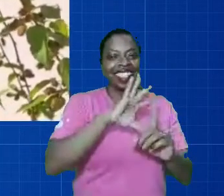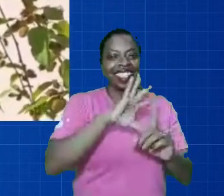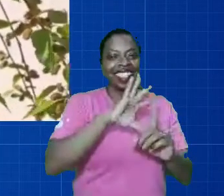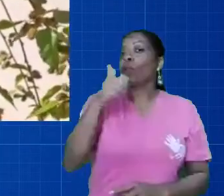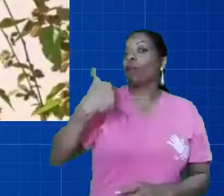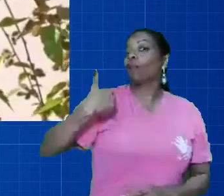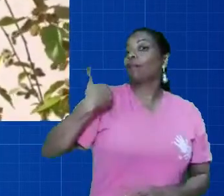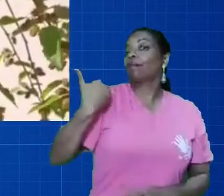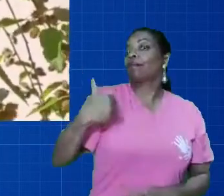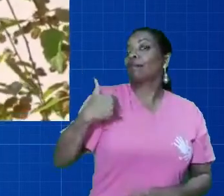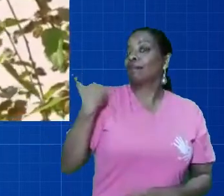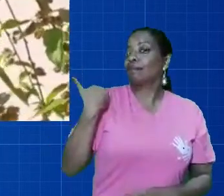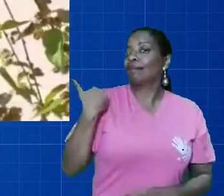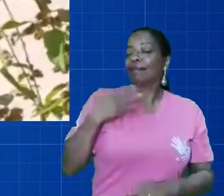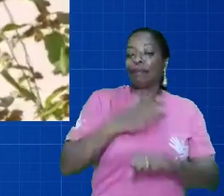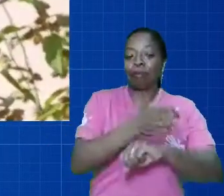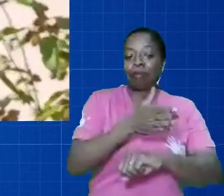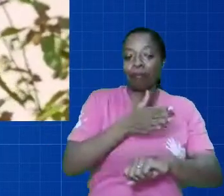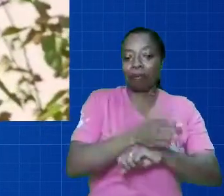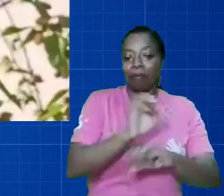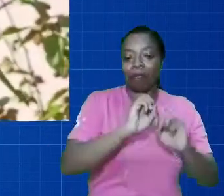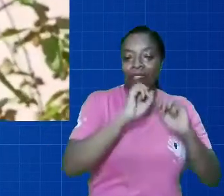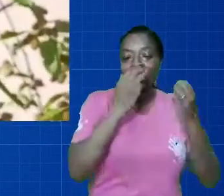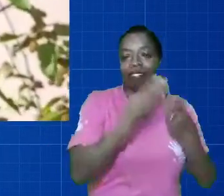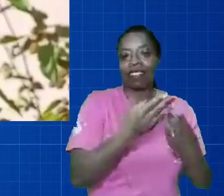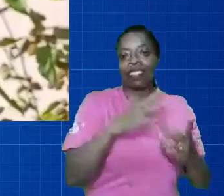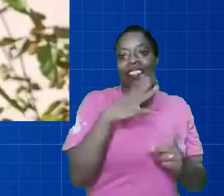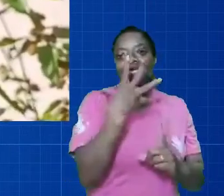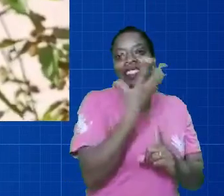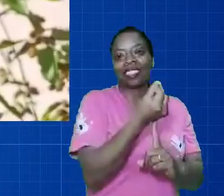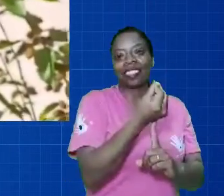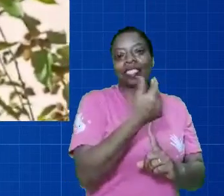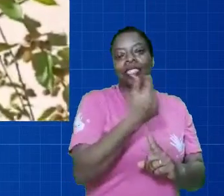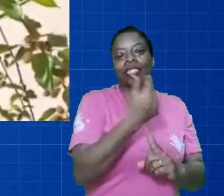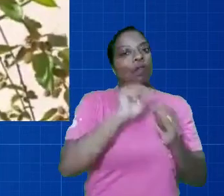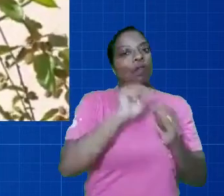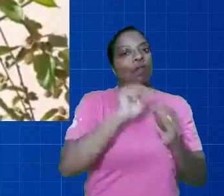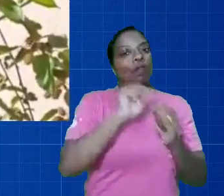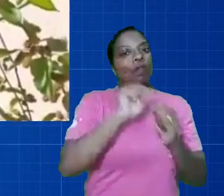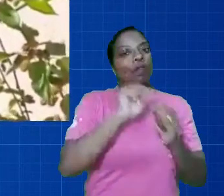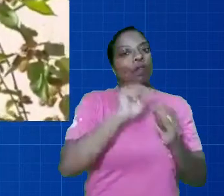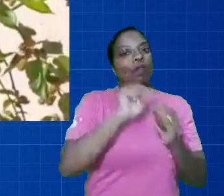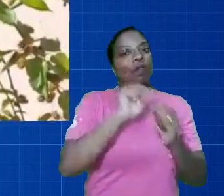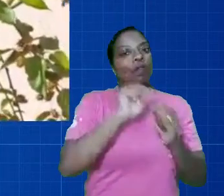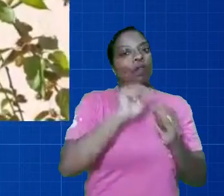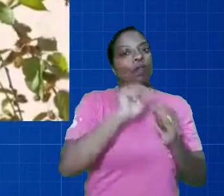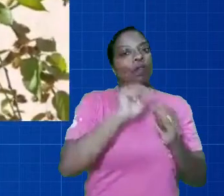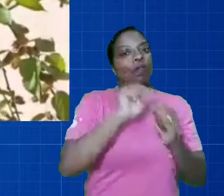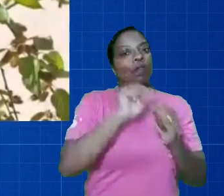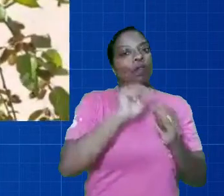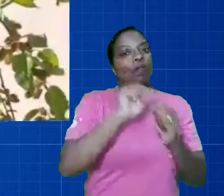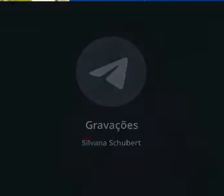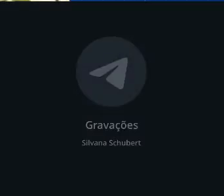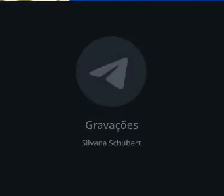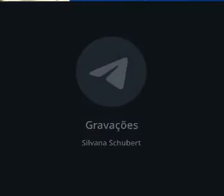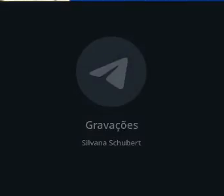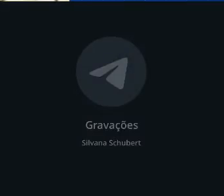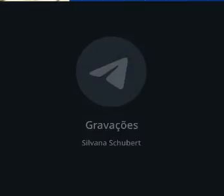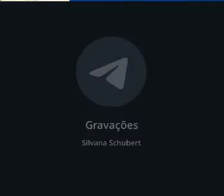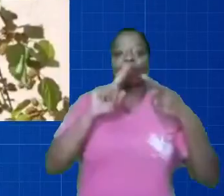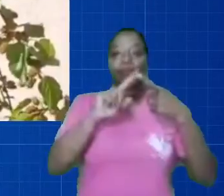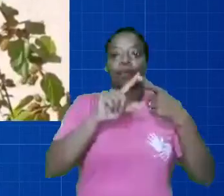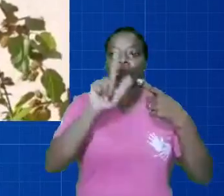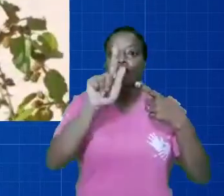fiz 3 cursos. O primeiro curso que eu fiz foi o de gravura. Aí depois do de gravura eu participei do curso